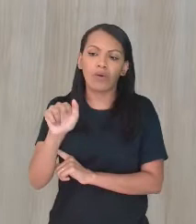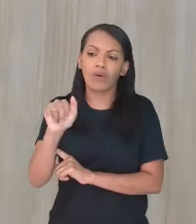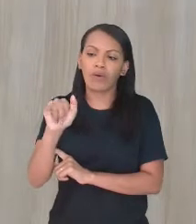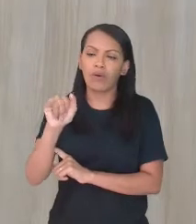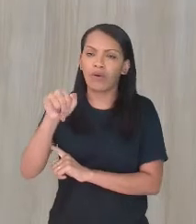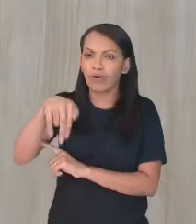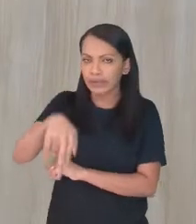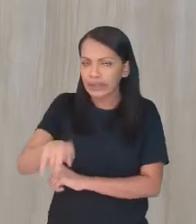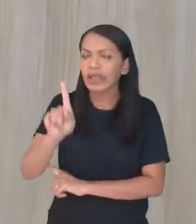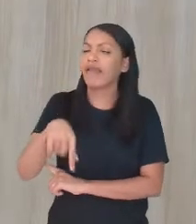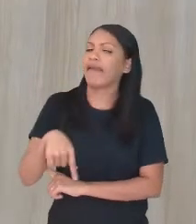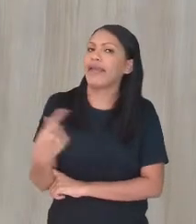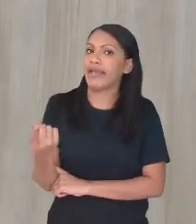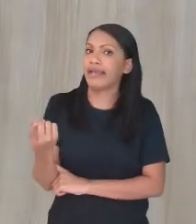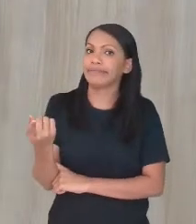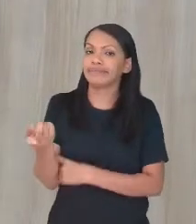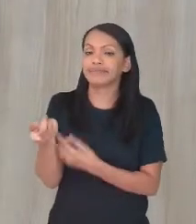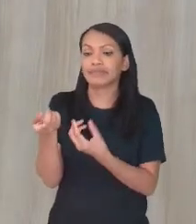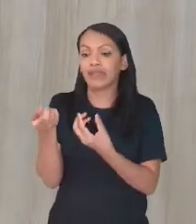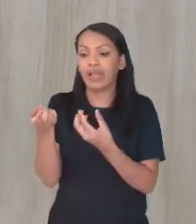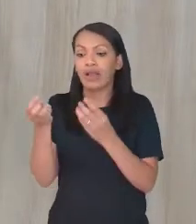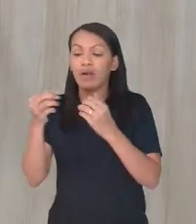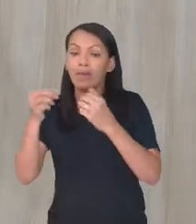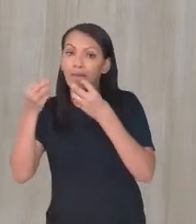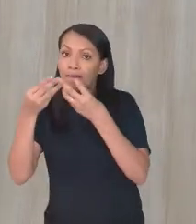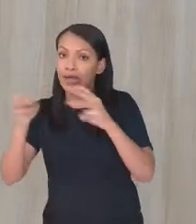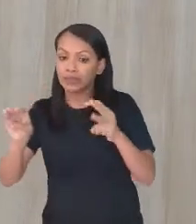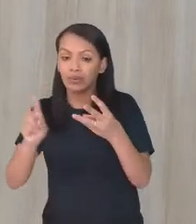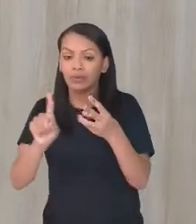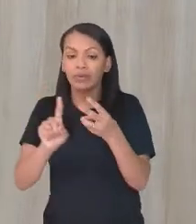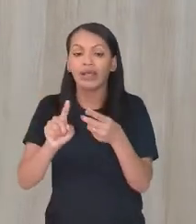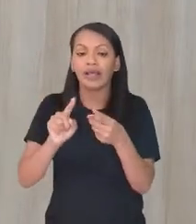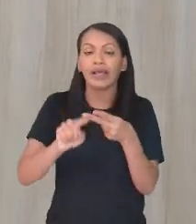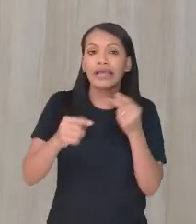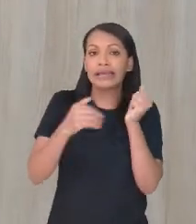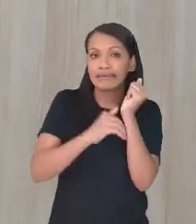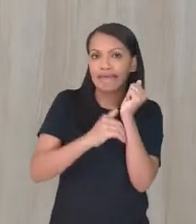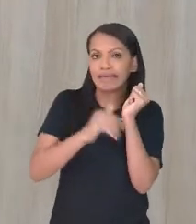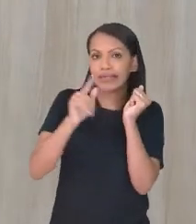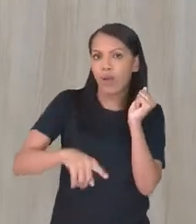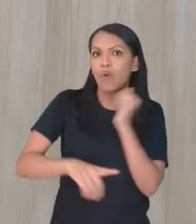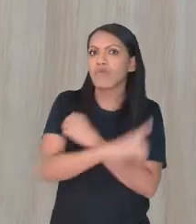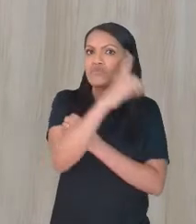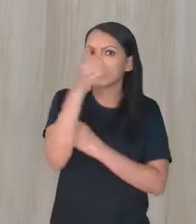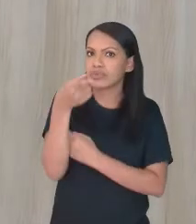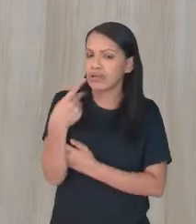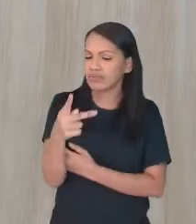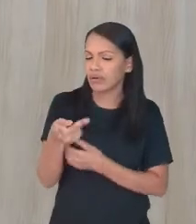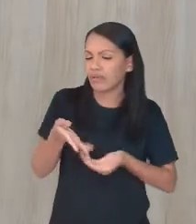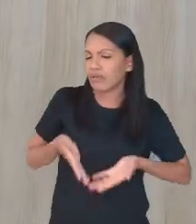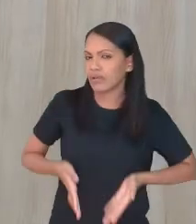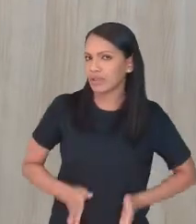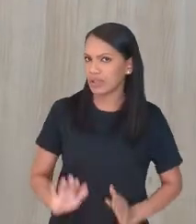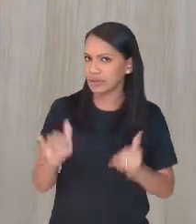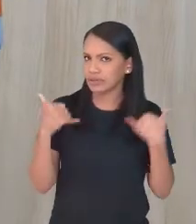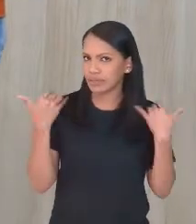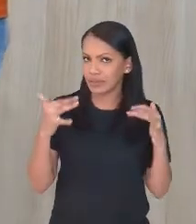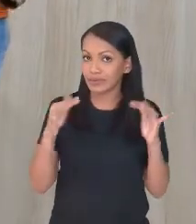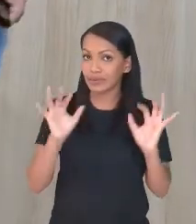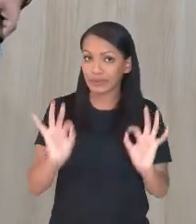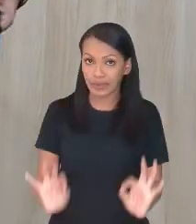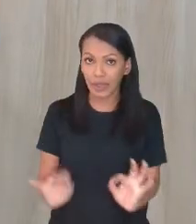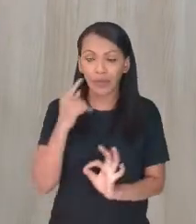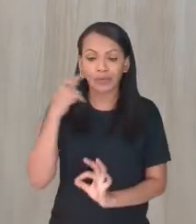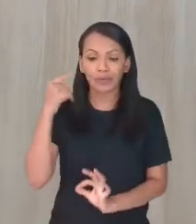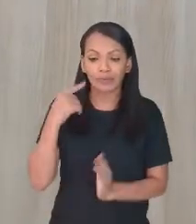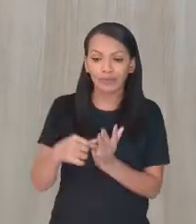são os 8 dígitos do dia do seu nascimento. Então, faz o download porque é através desse aplicativo que você